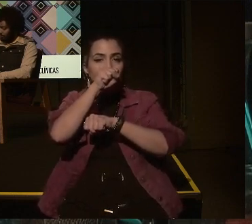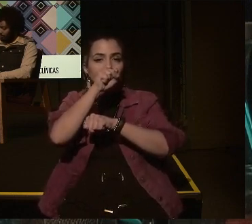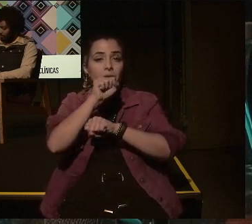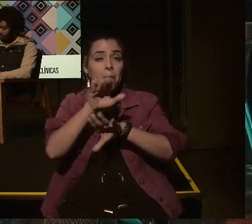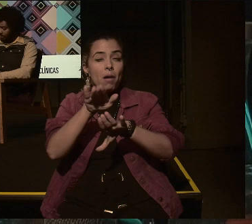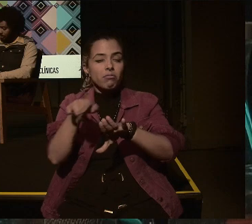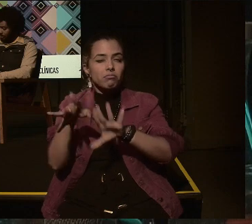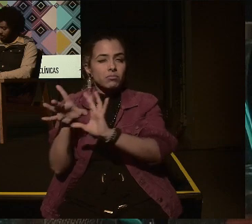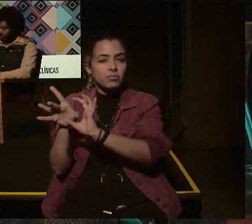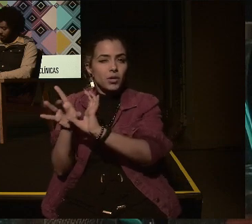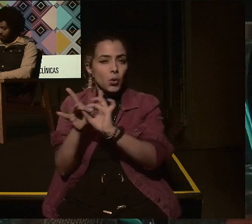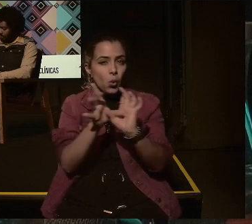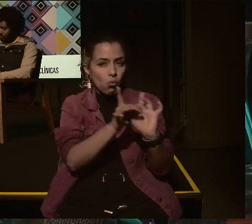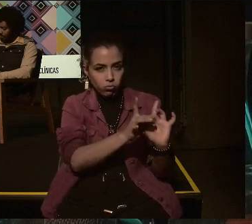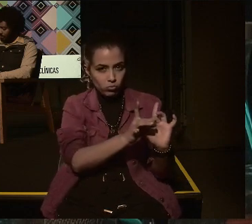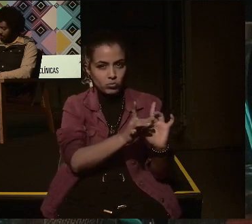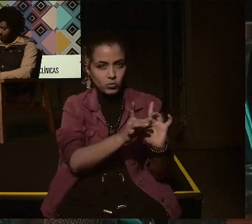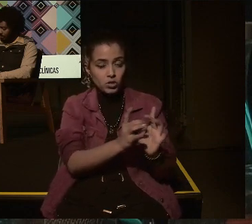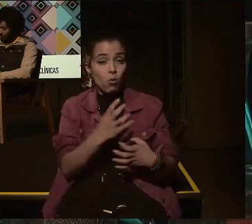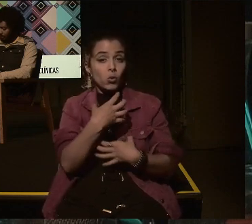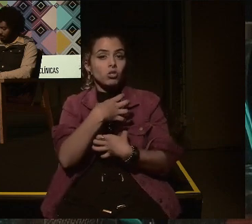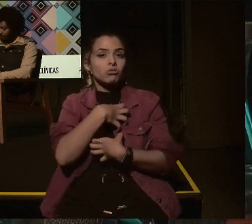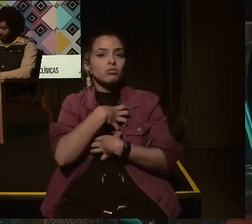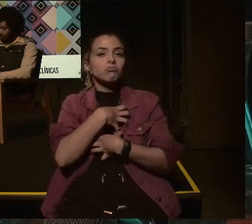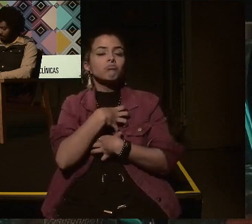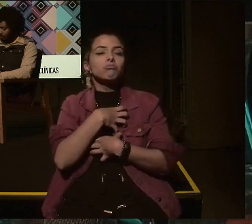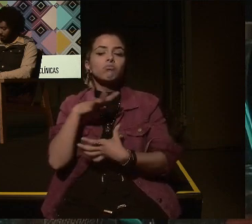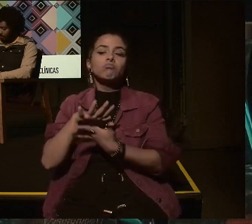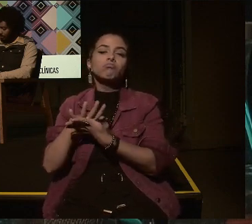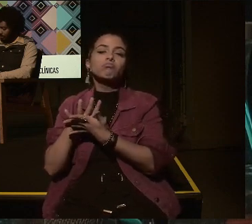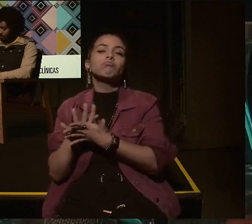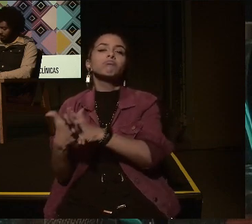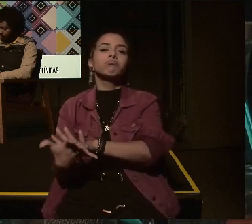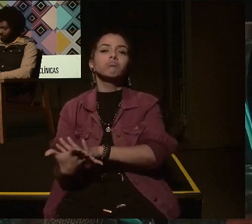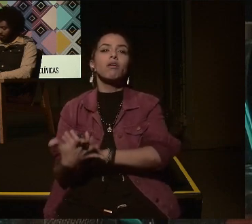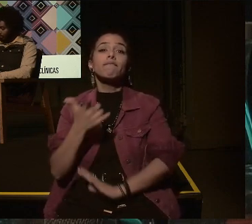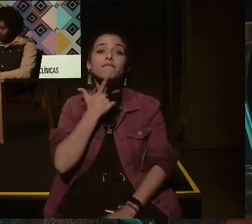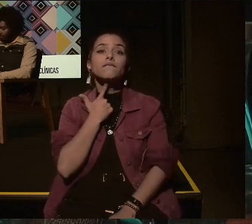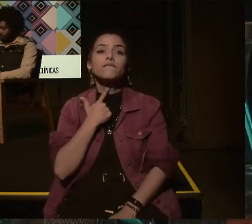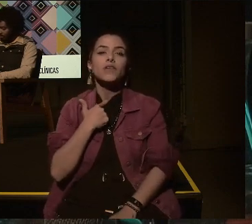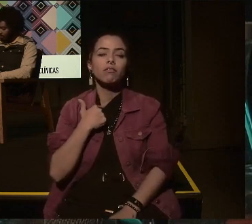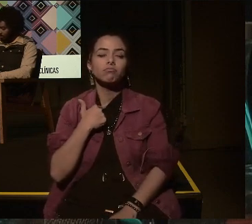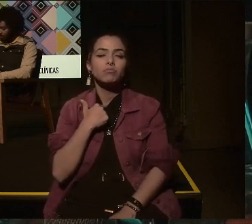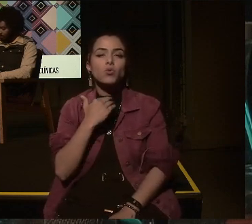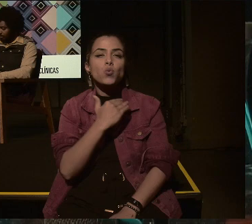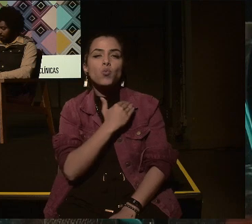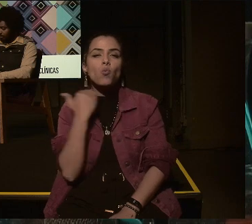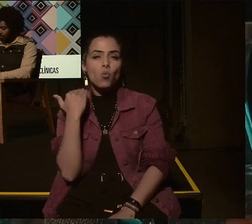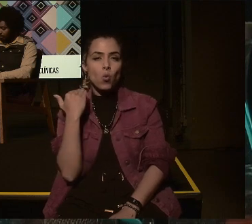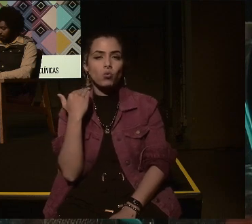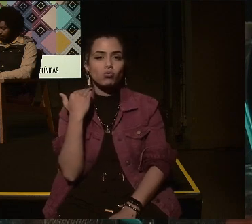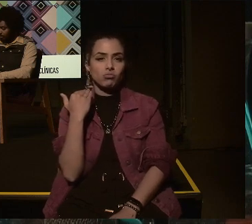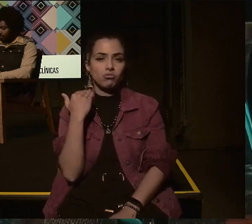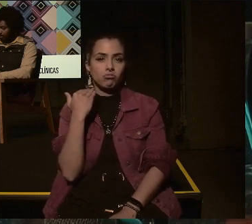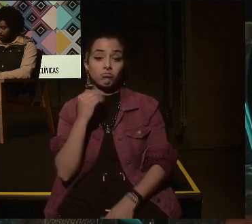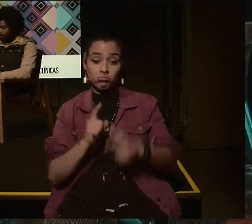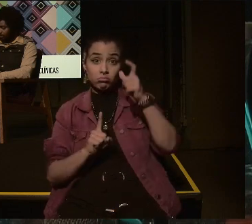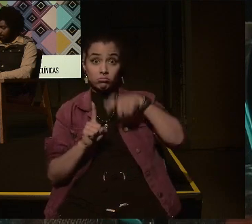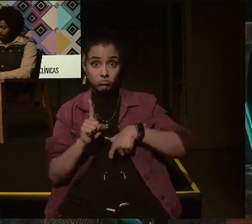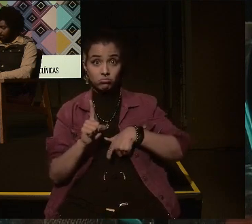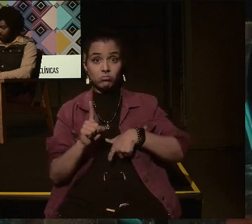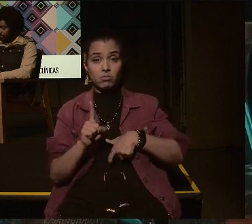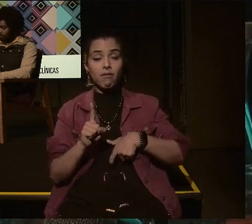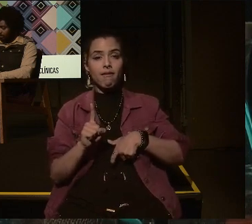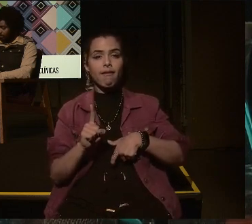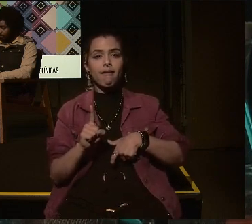Nesse sentido, a destrutividade da pulsão de morte, da perda de Eros,